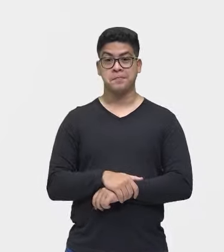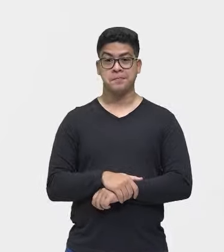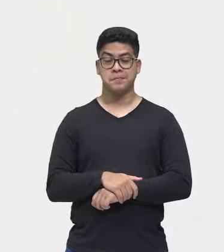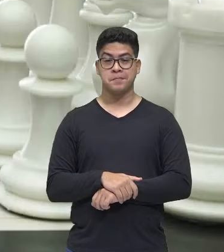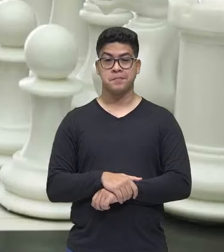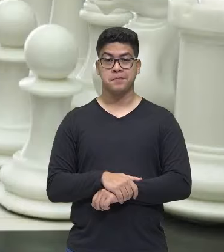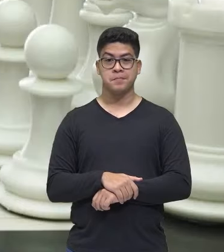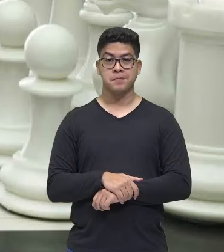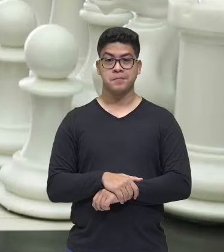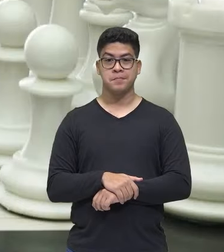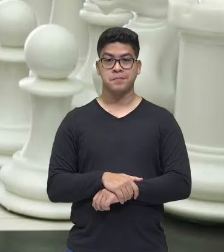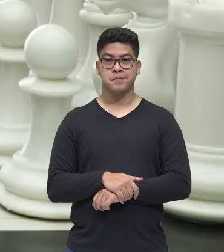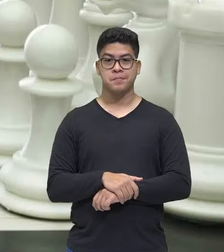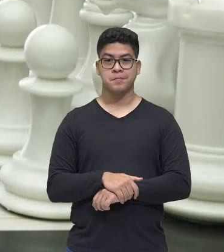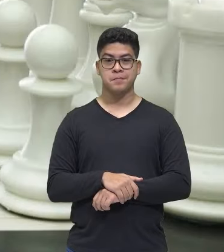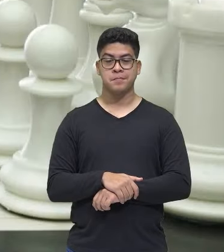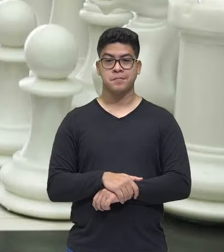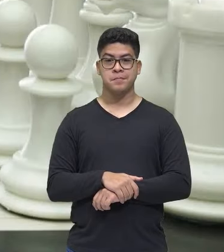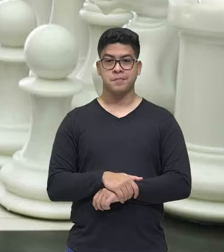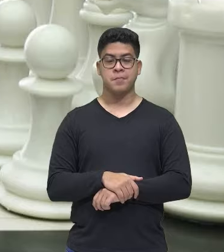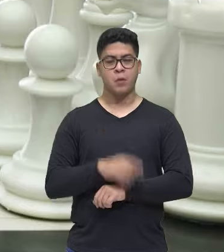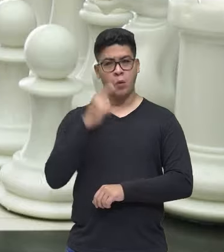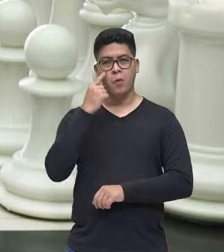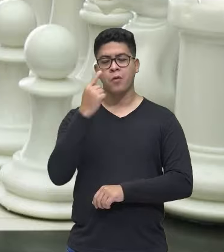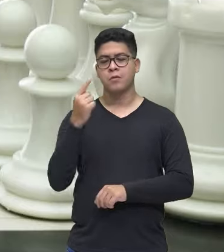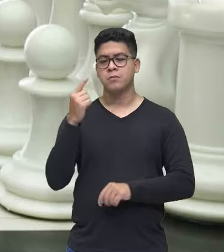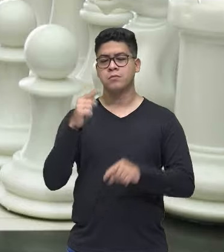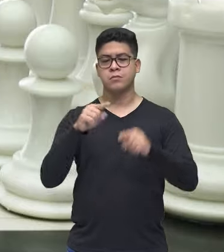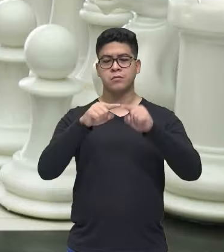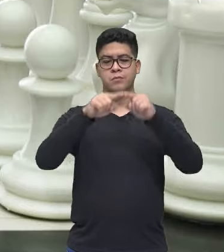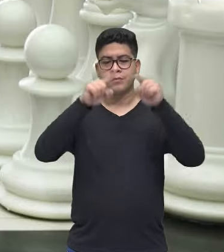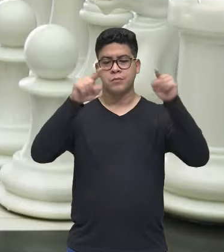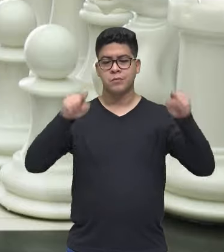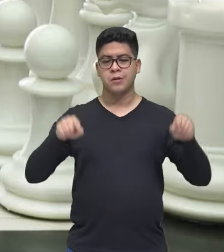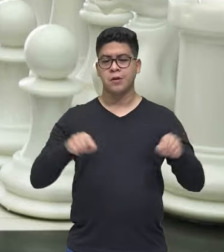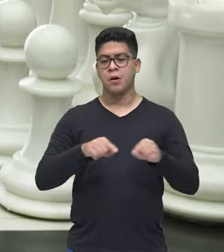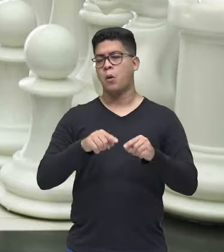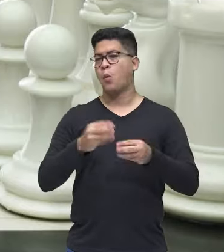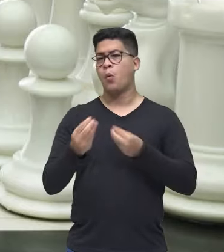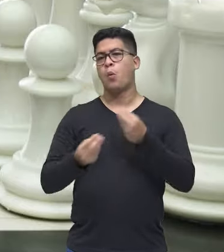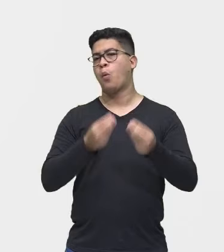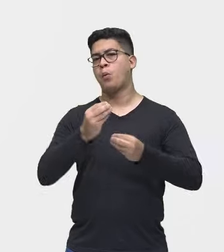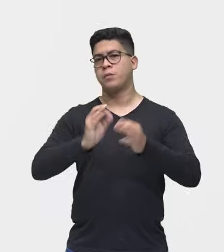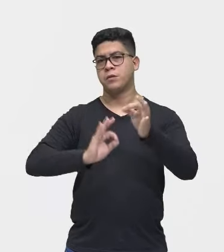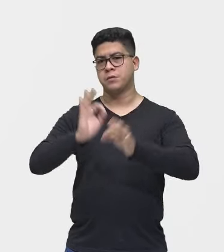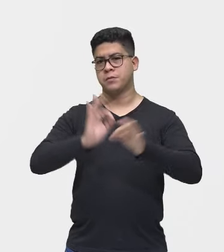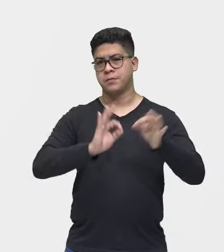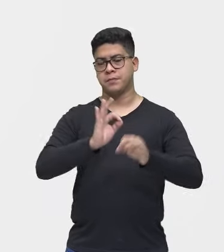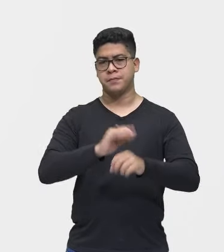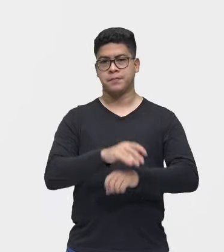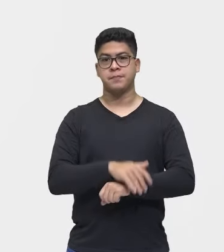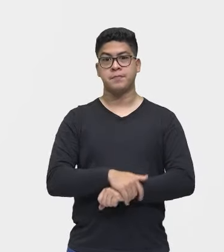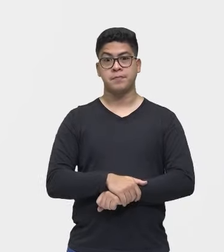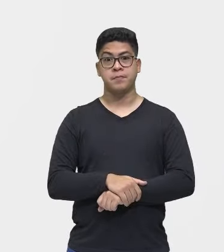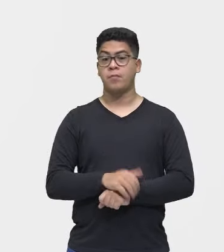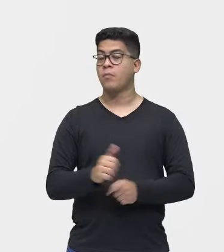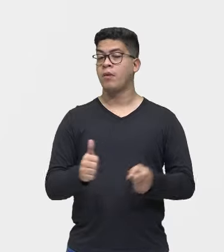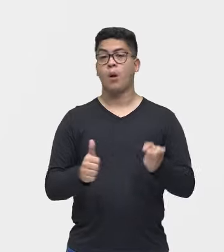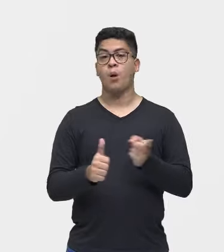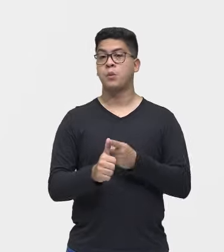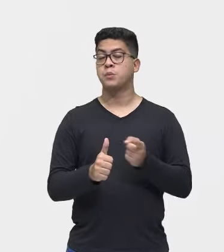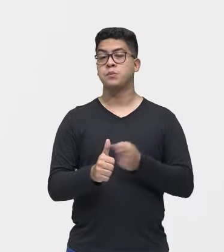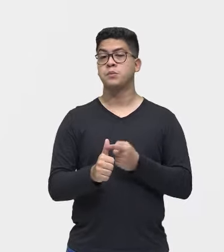ao tabuleiro para vocês observarem aí como é que se organiza esse tabuleiro. Primeira dúvida que pode